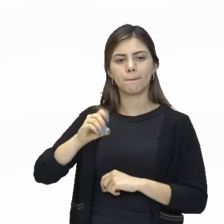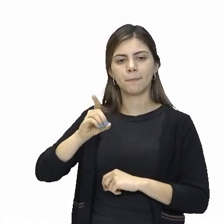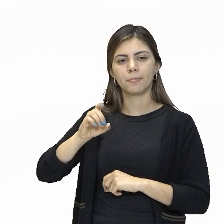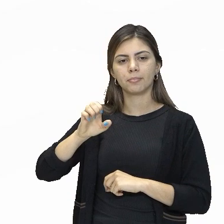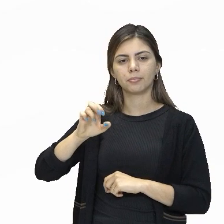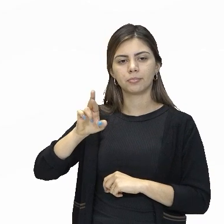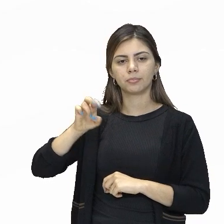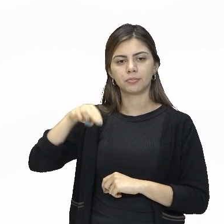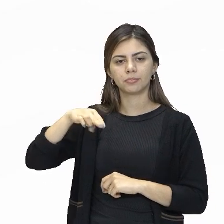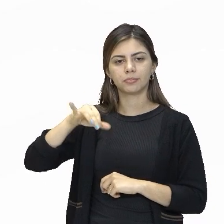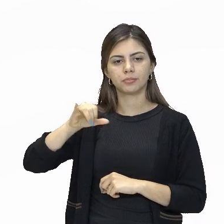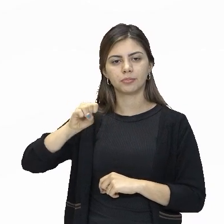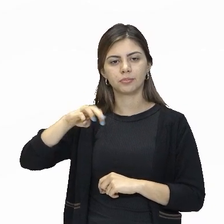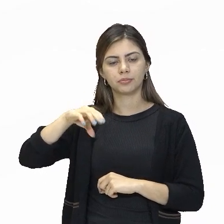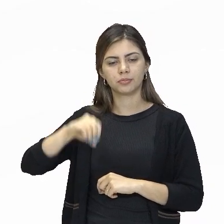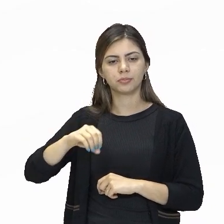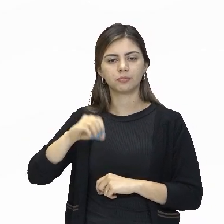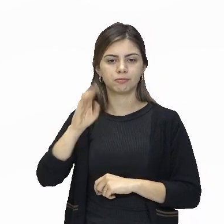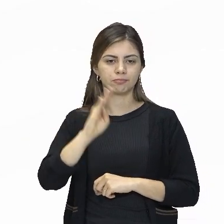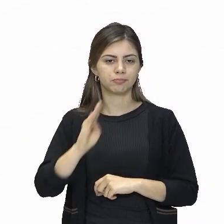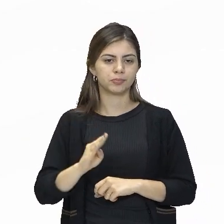modernismo brasileiro aconteceu no ano de